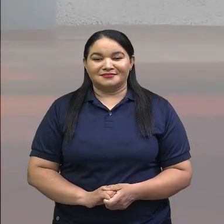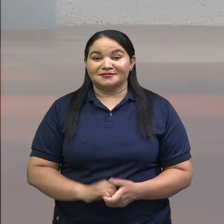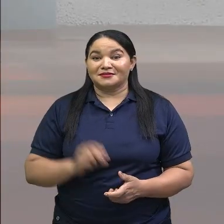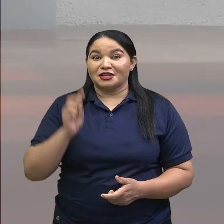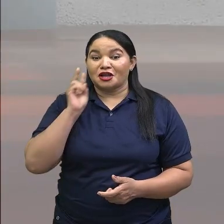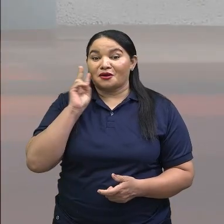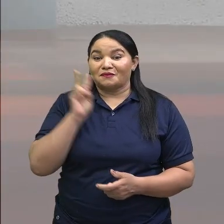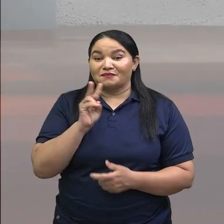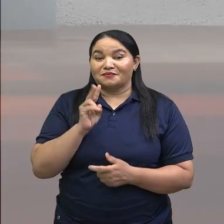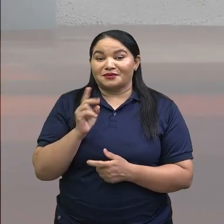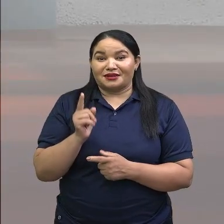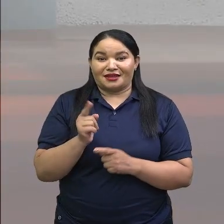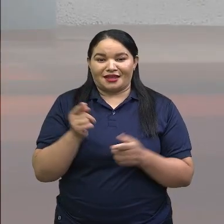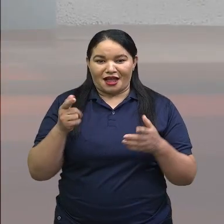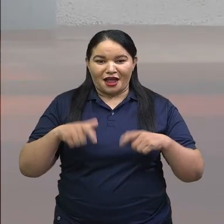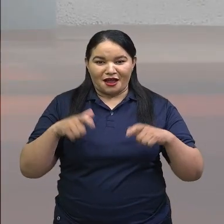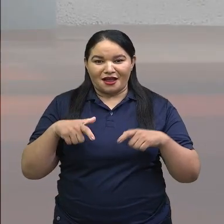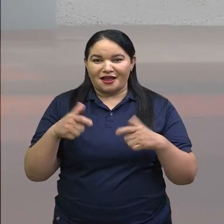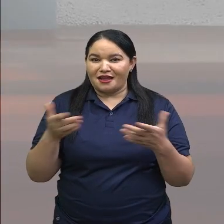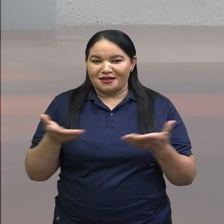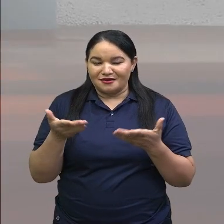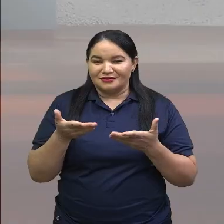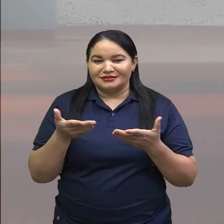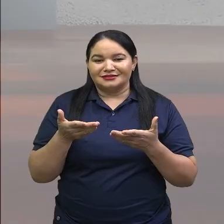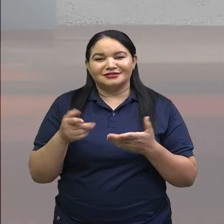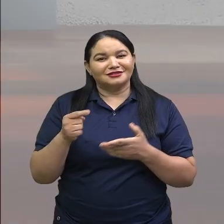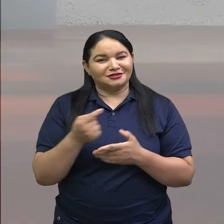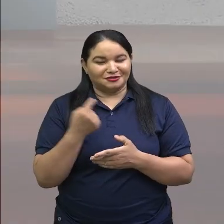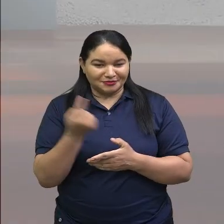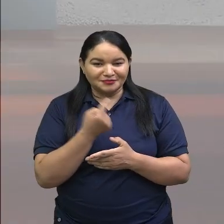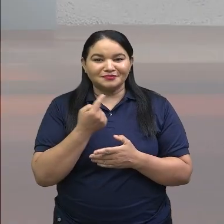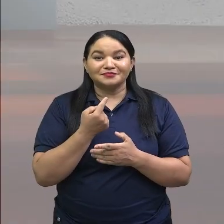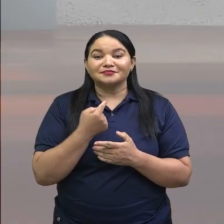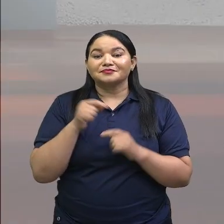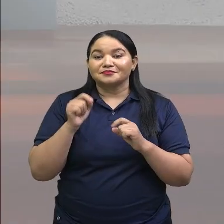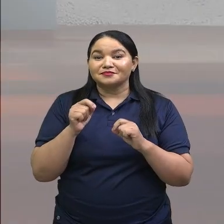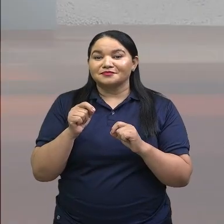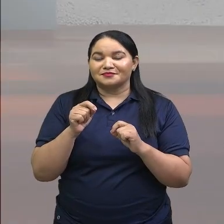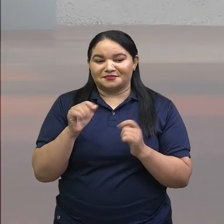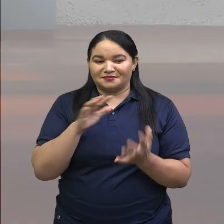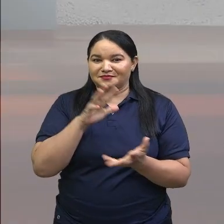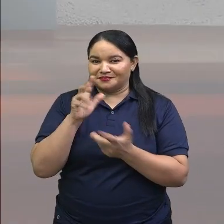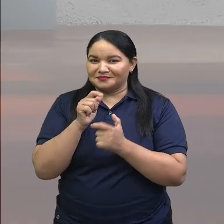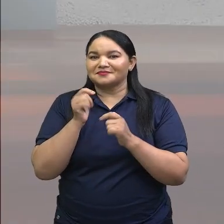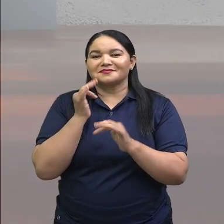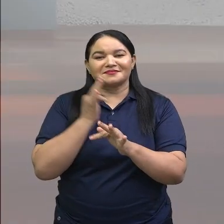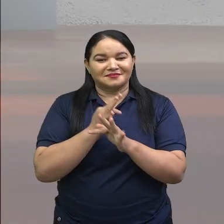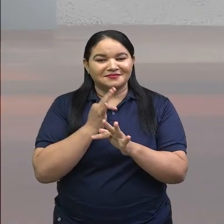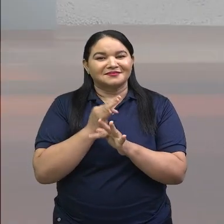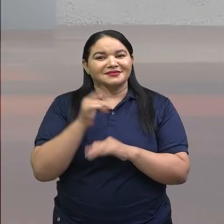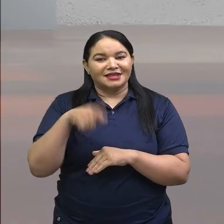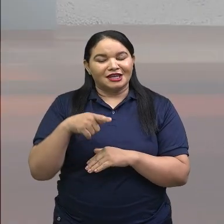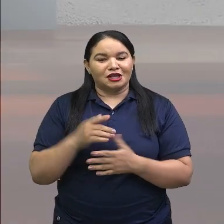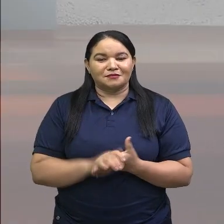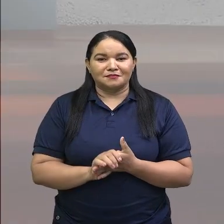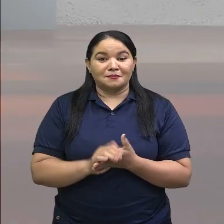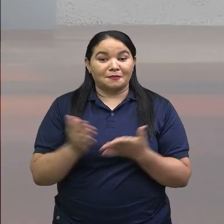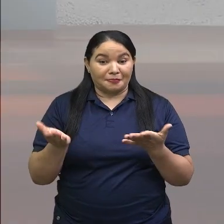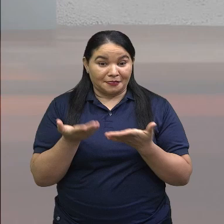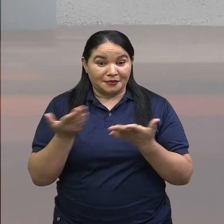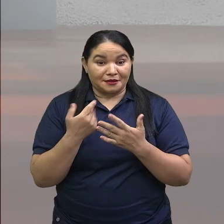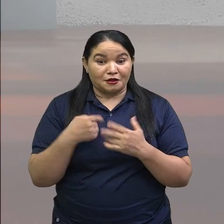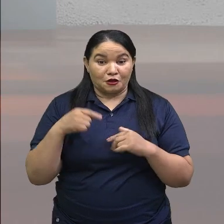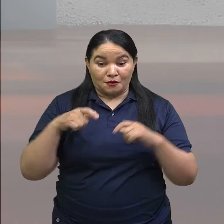Olha lá, pessoal, como eu disse, nós estamos aqui no universo da física. E eu estou em